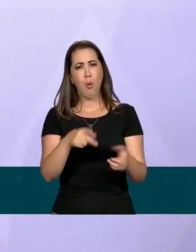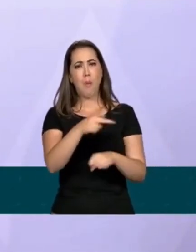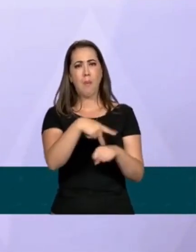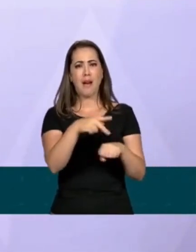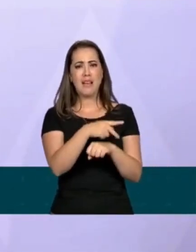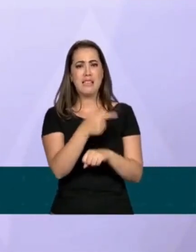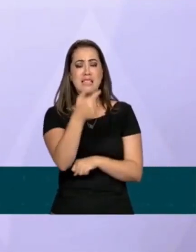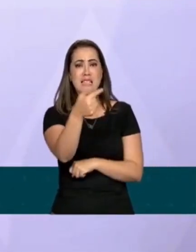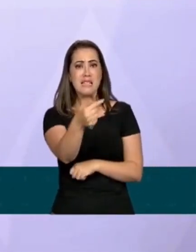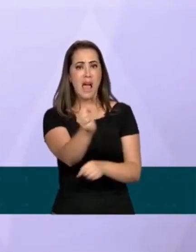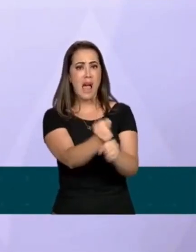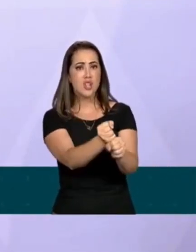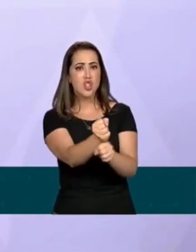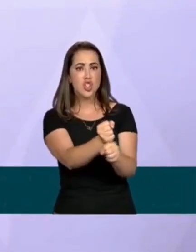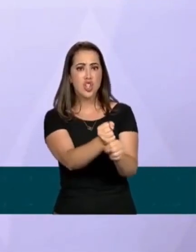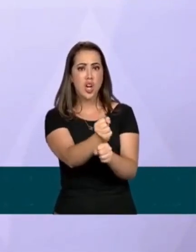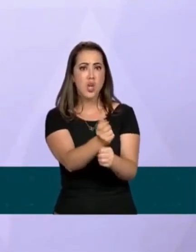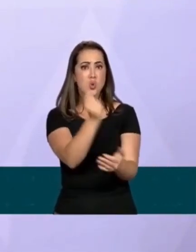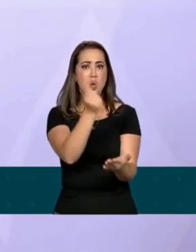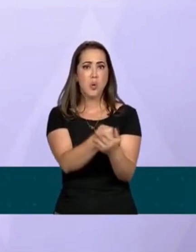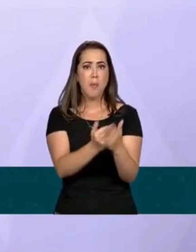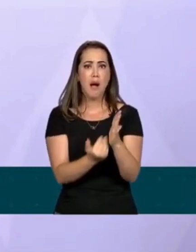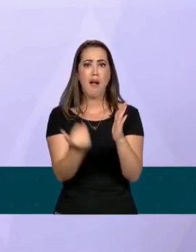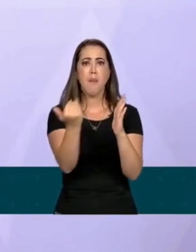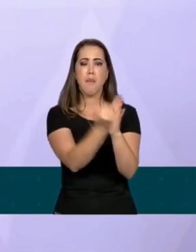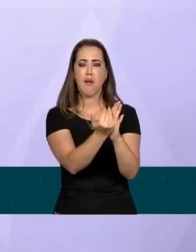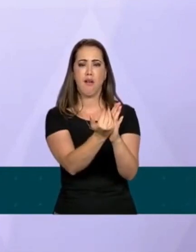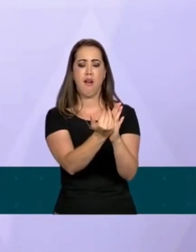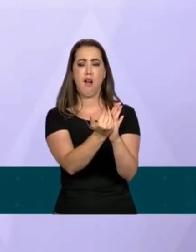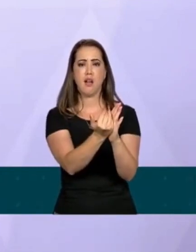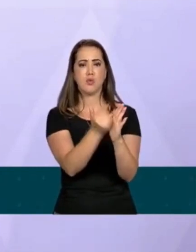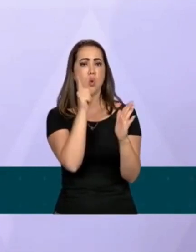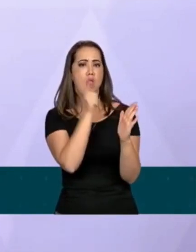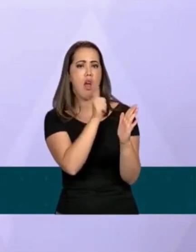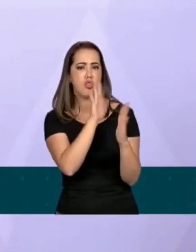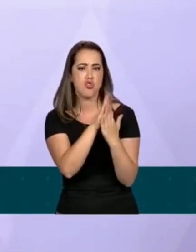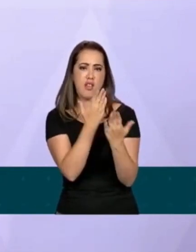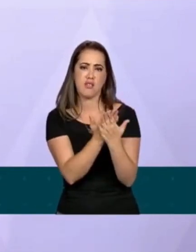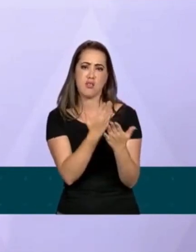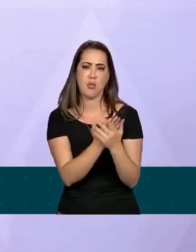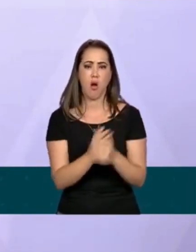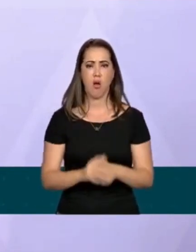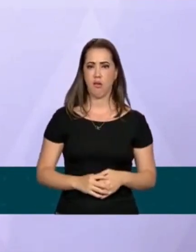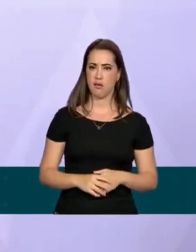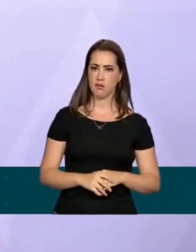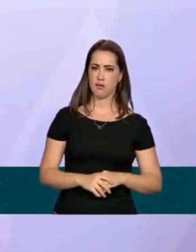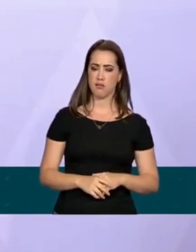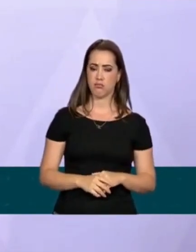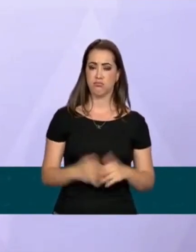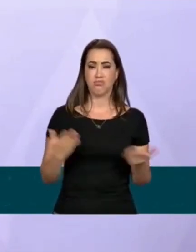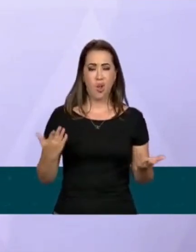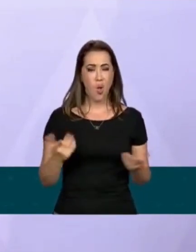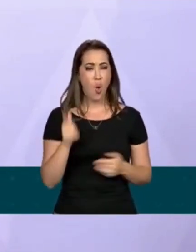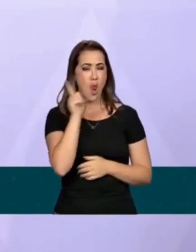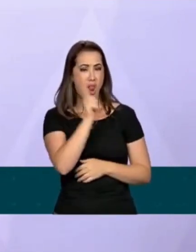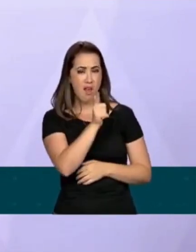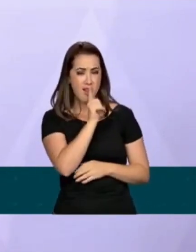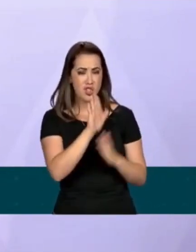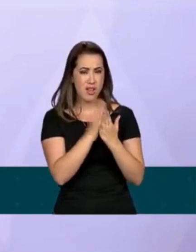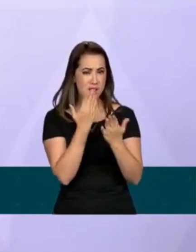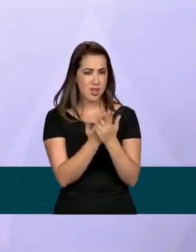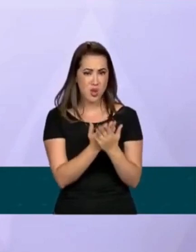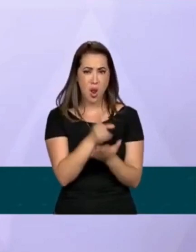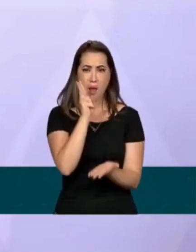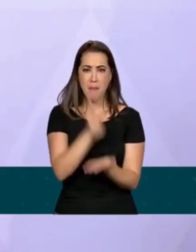não aumenta a merenda escolar. 7 anos que não se aumenta a merenda escolar